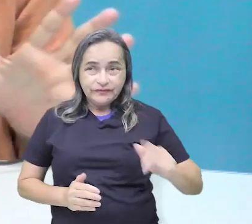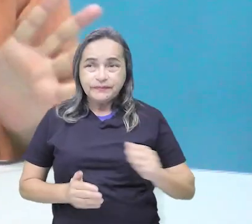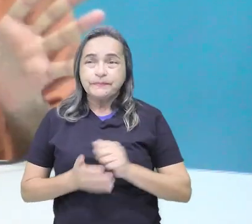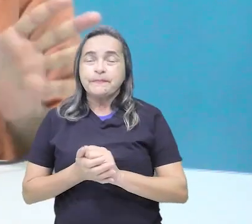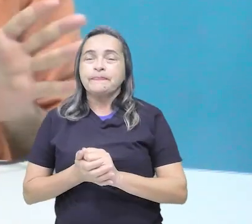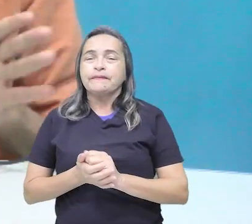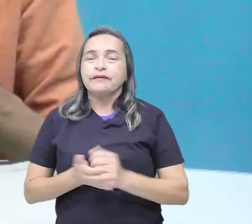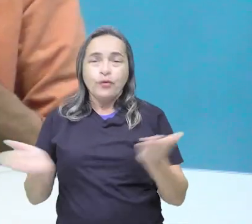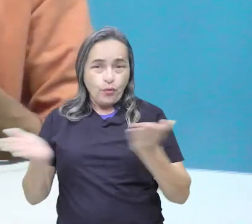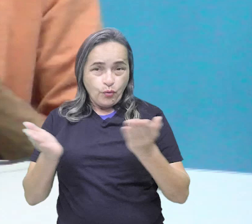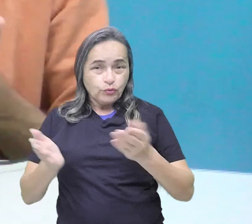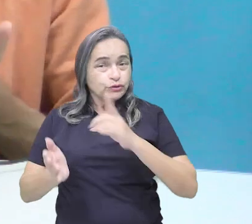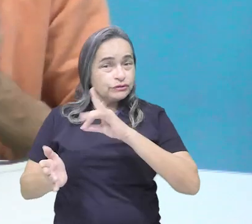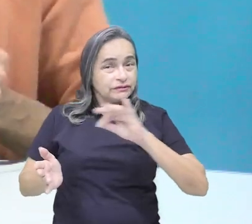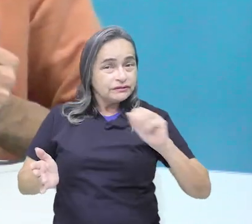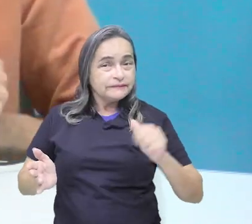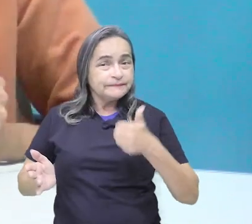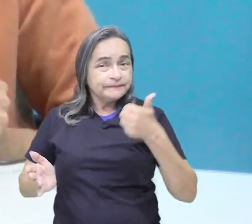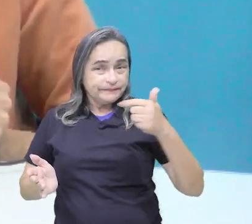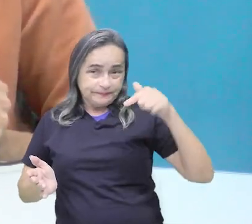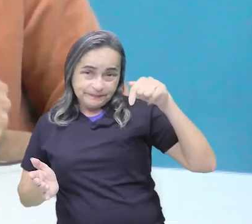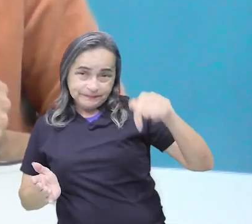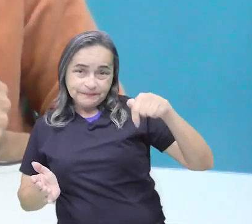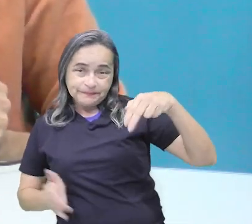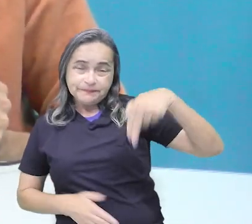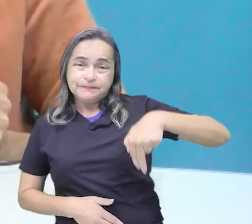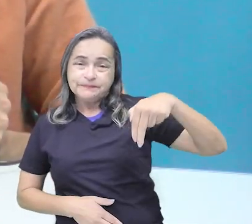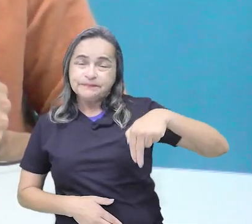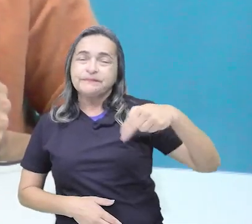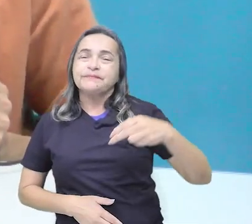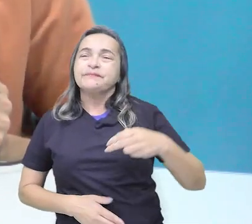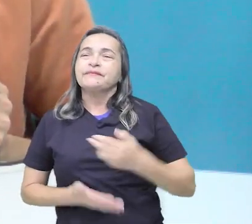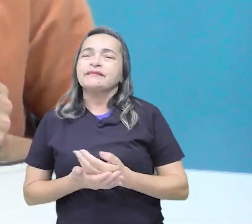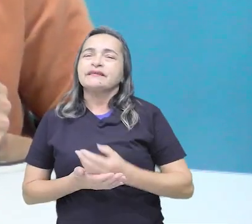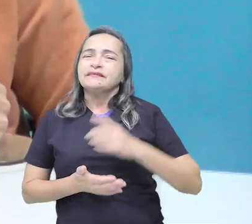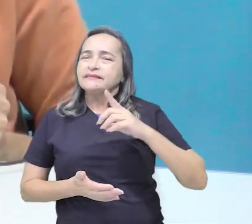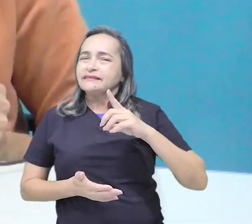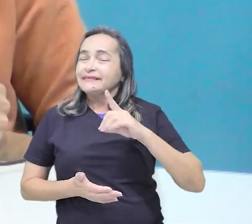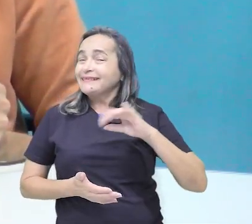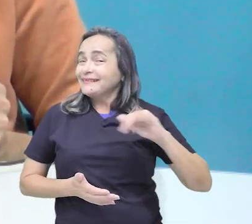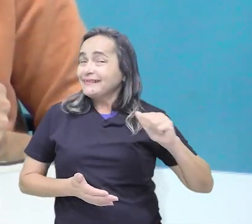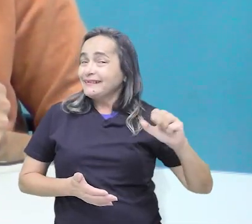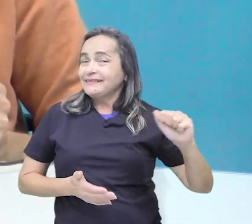você está vendo esse vídeo, mas hoje, 17 de novembro, é a data magna